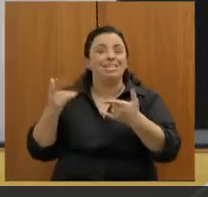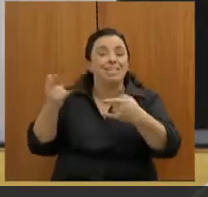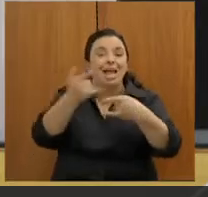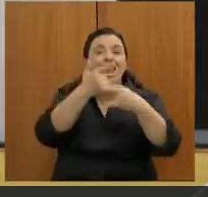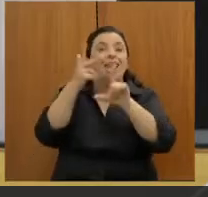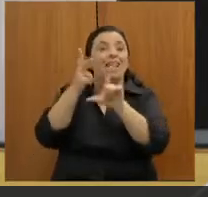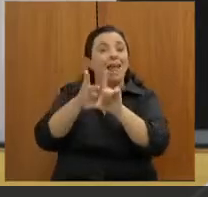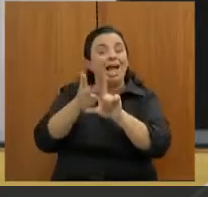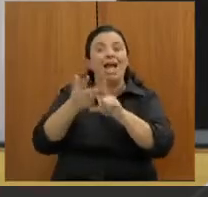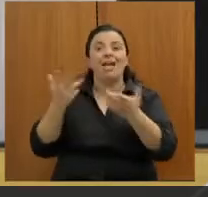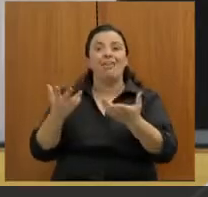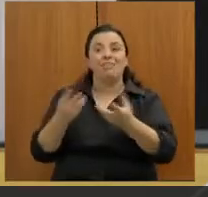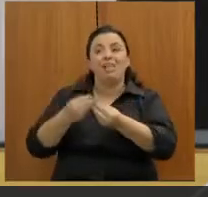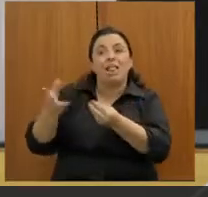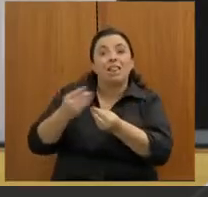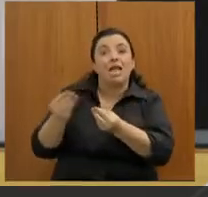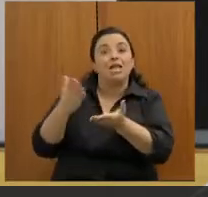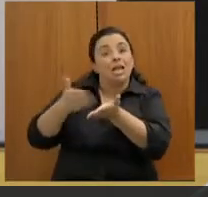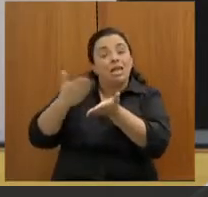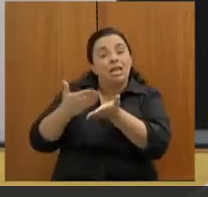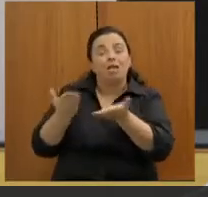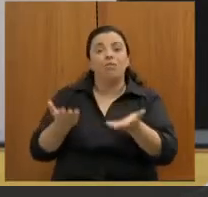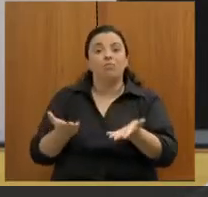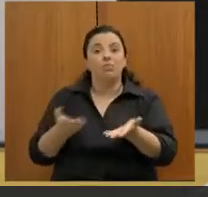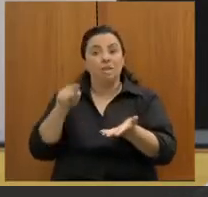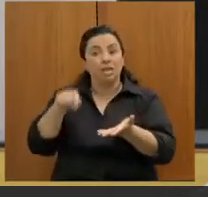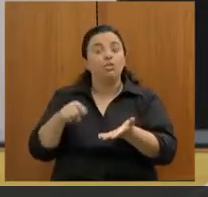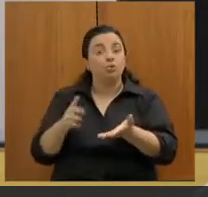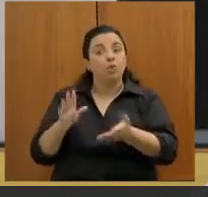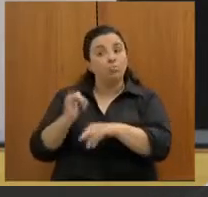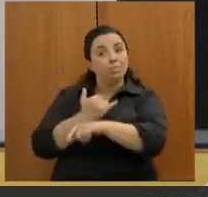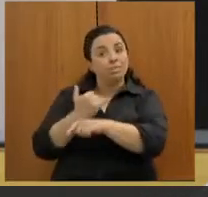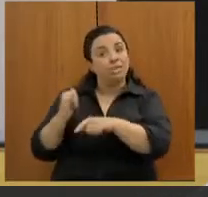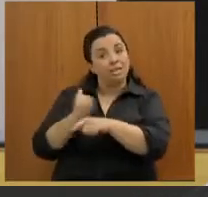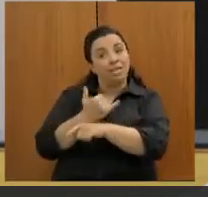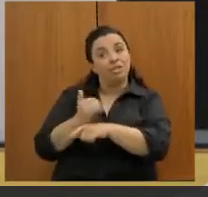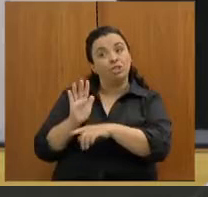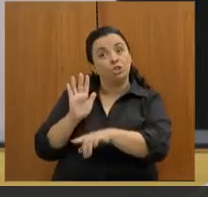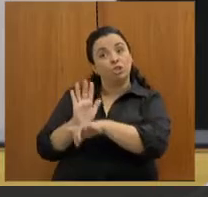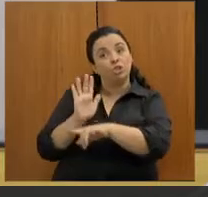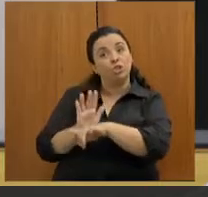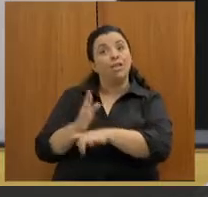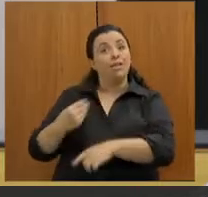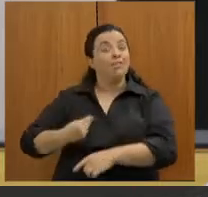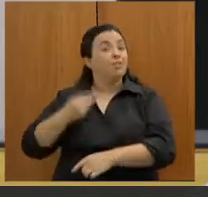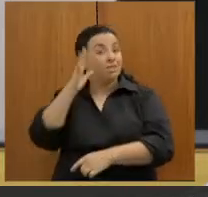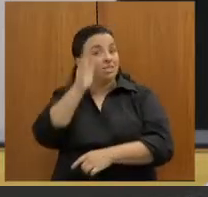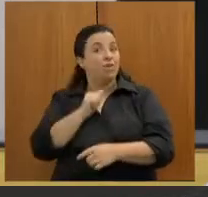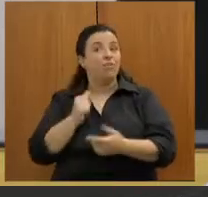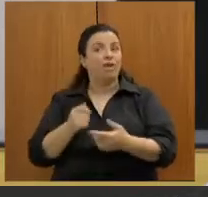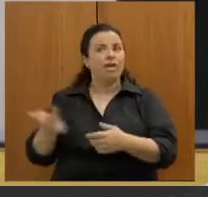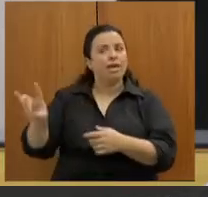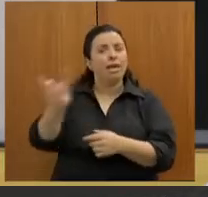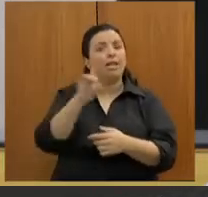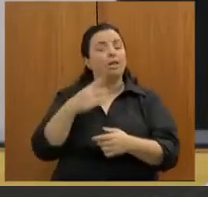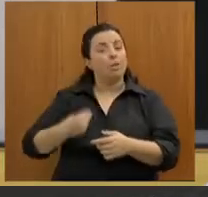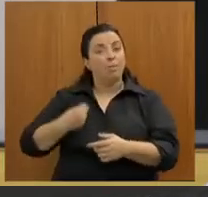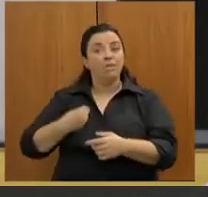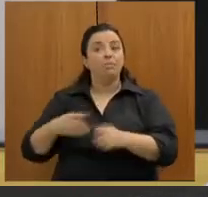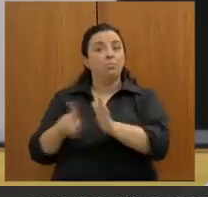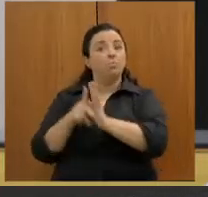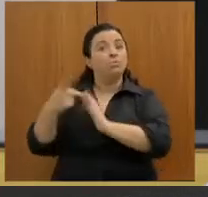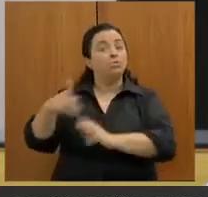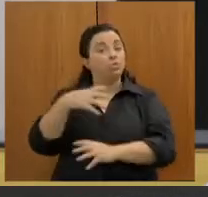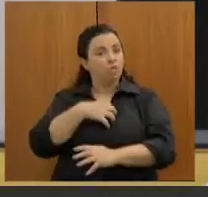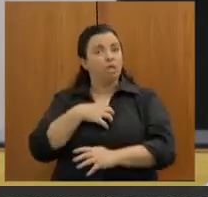pessoas lerem né é uma forma de colaborar uma forma de salvar a vida e cada uma participa sua maneira e a gente tem que valorizar e respeitar a